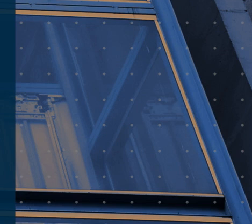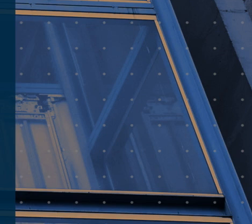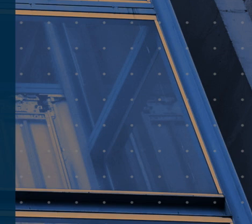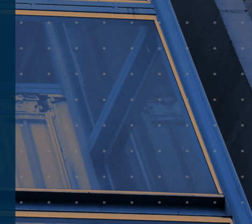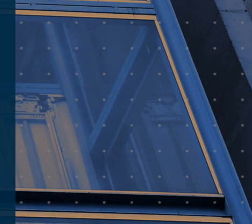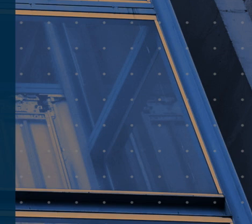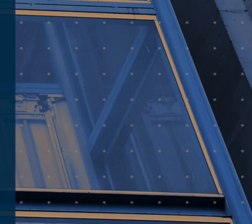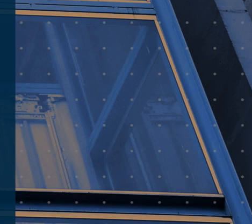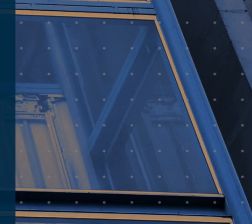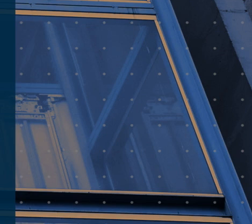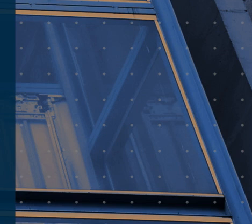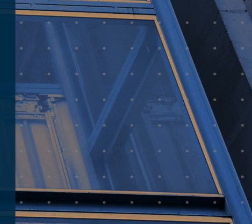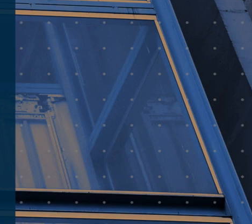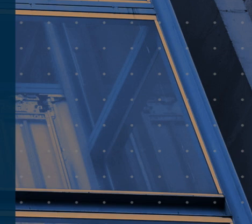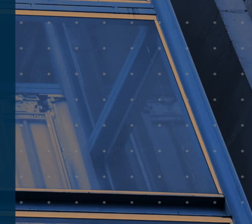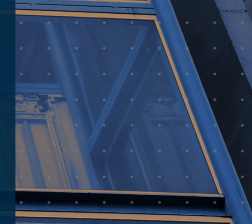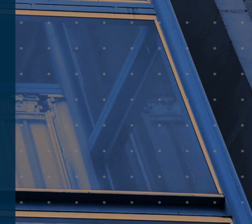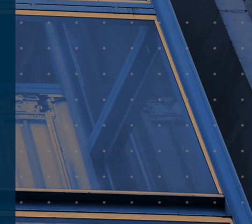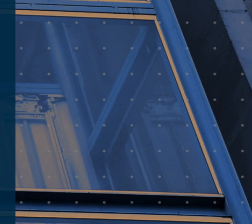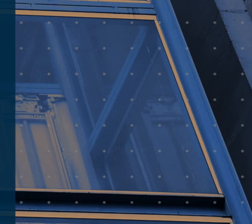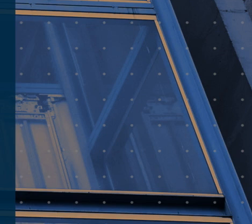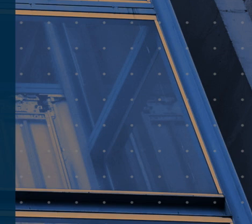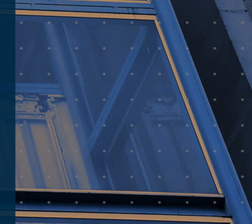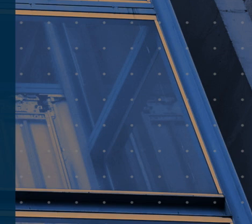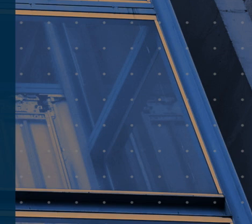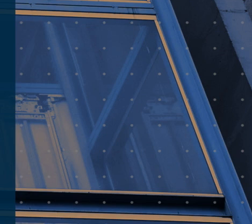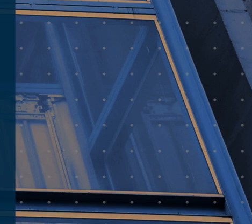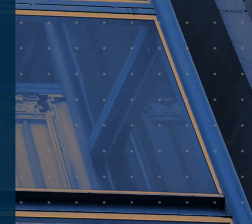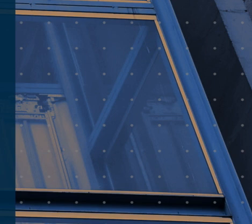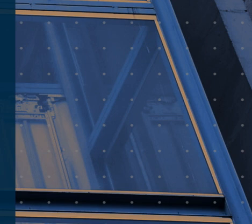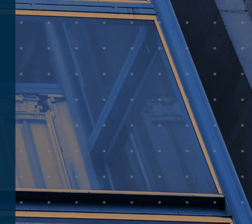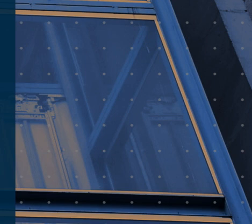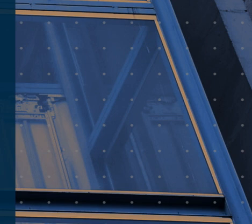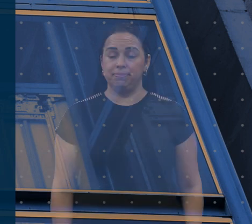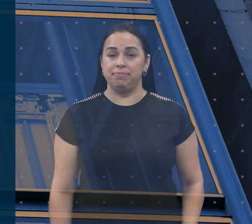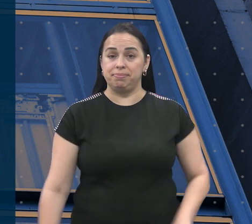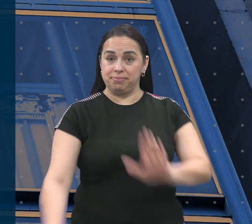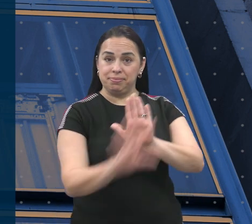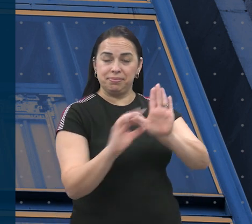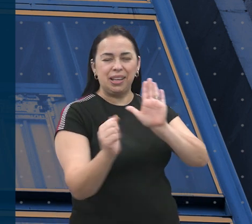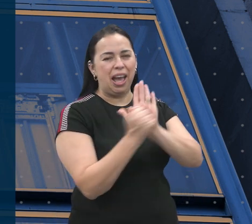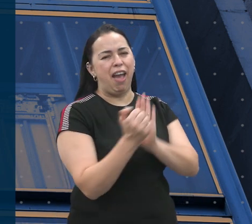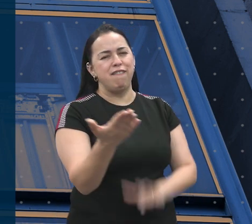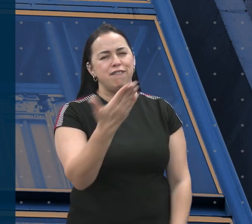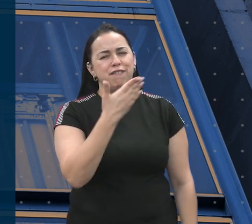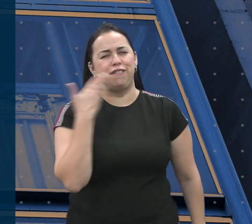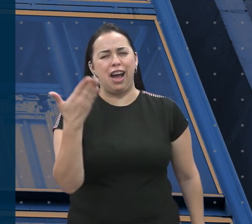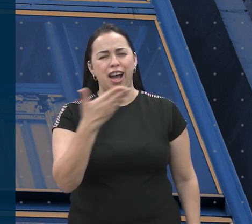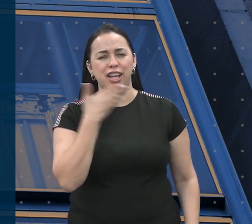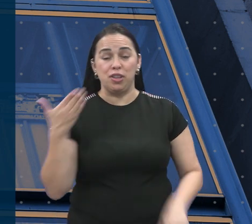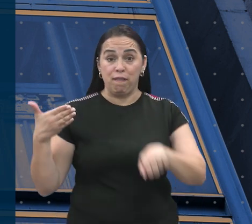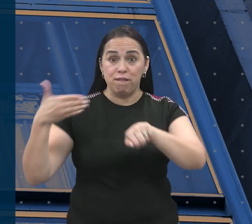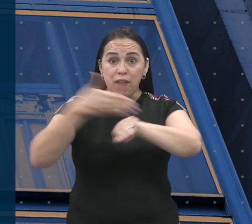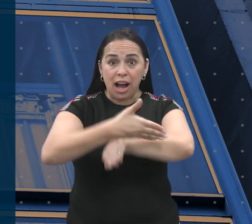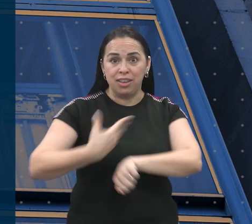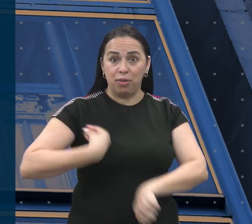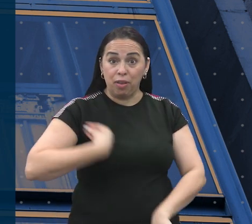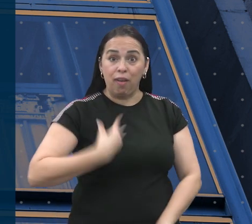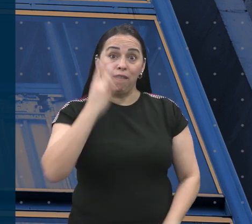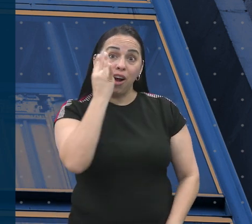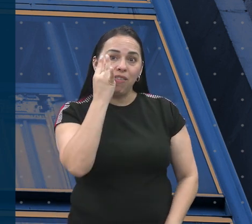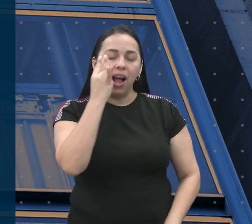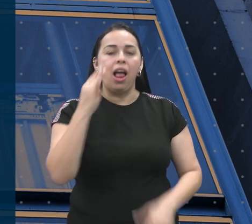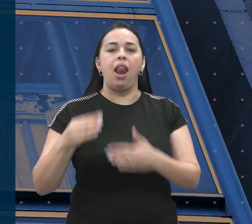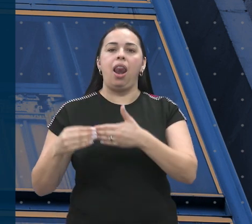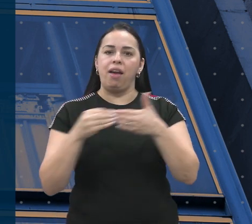operador de telemarketing, recepcionista de hospital, recepcionista em geral. E para se candidatar é fácil, é só comparecer ao